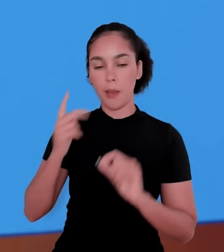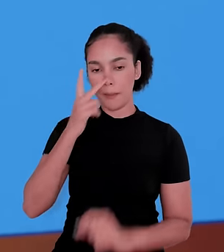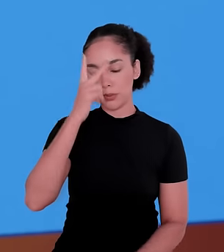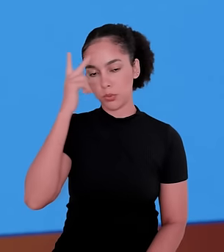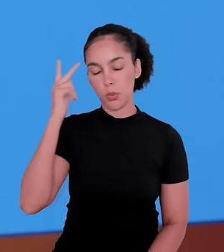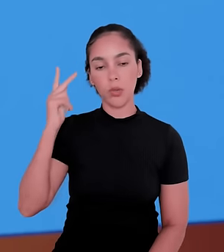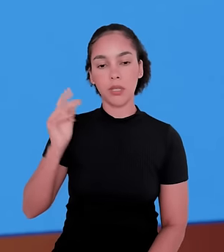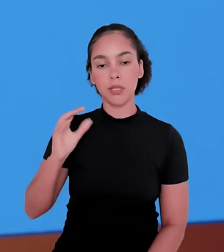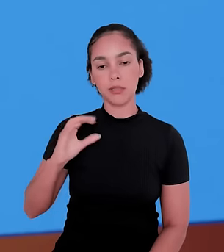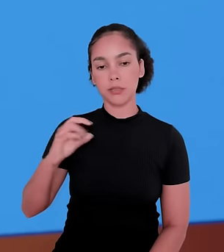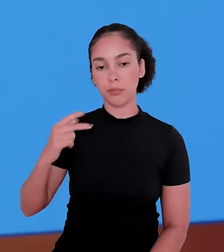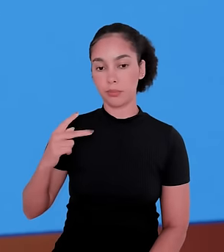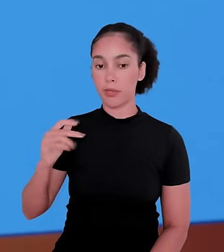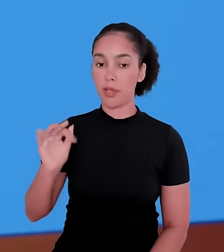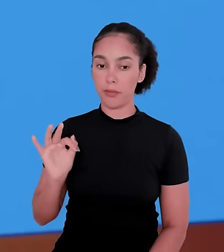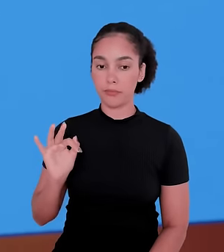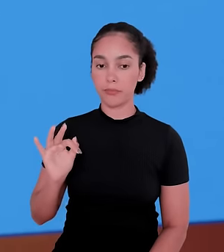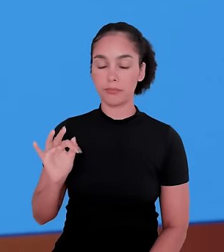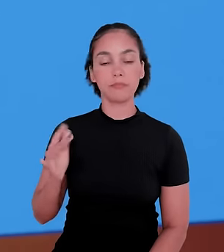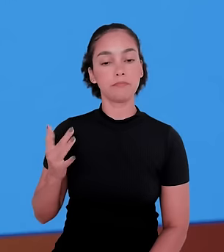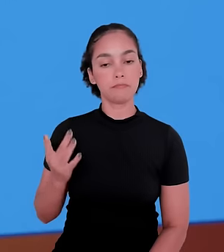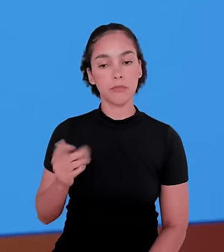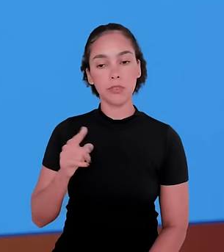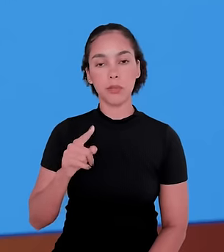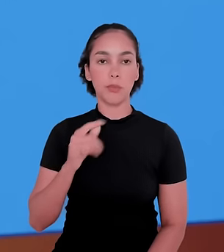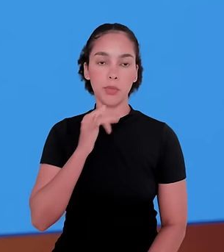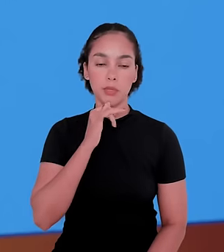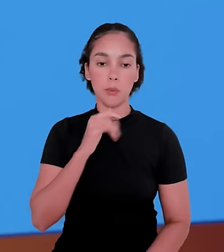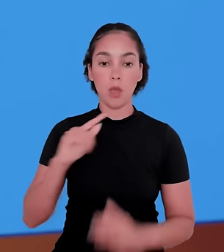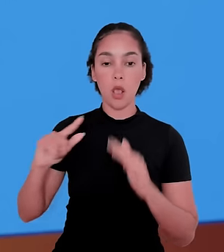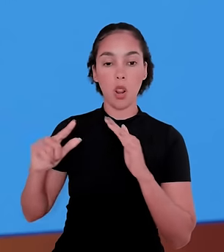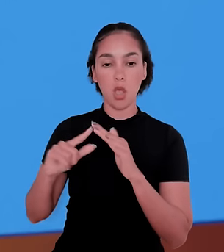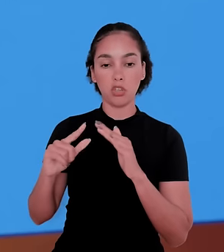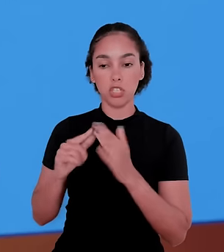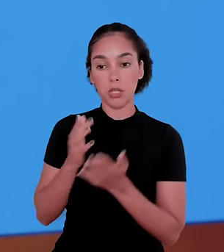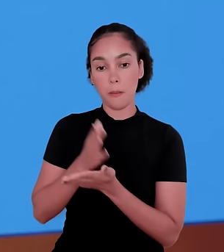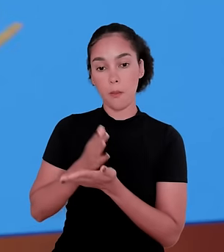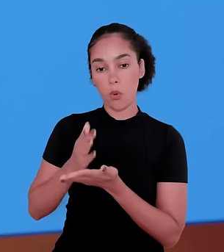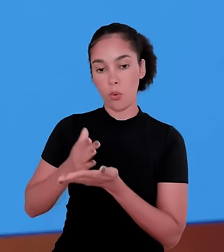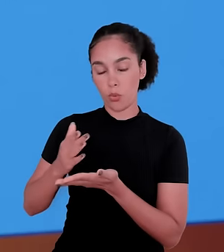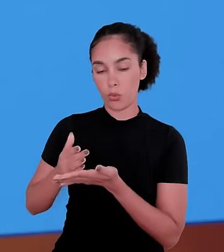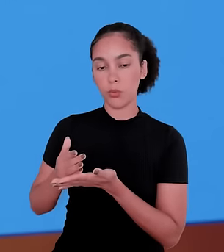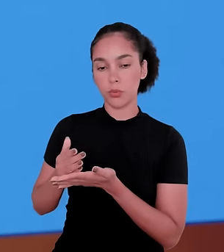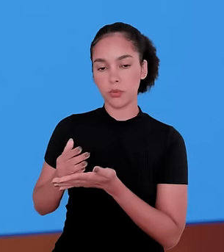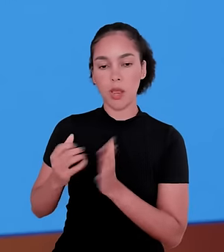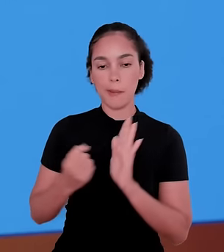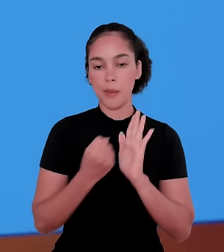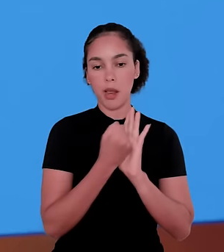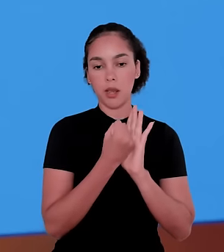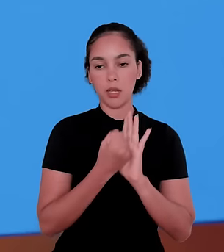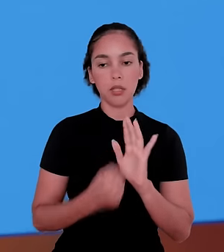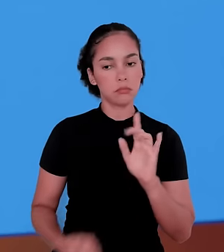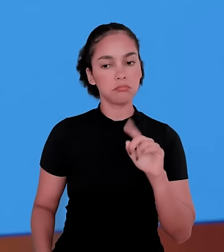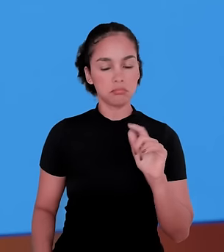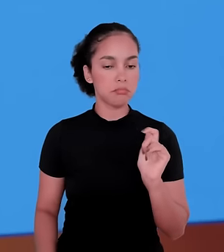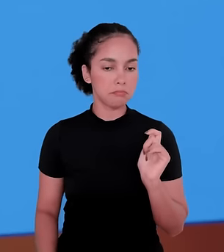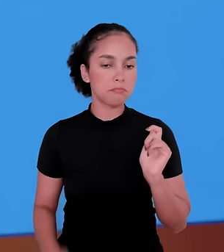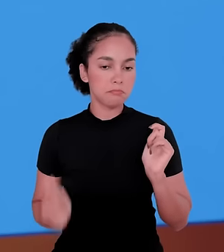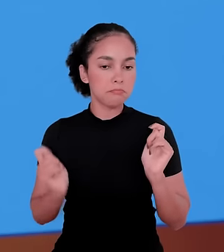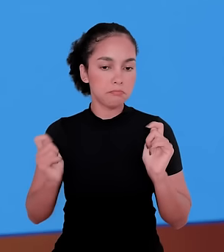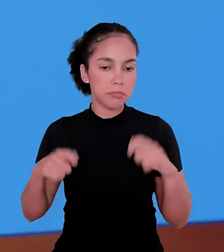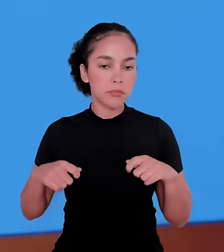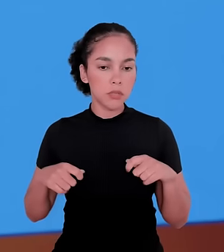física vai fazer tá então assim você vai fazer uma loja de bolos né um nome uma marca de uma loja de bolos isso é